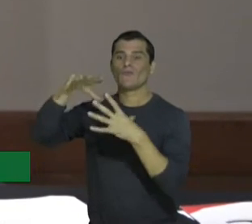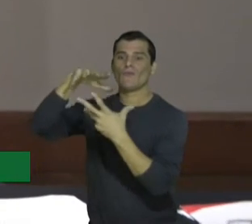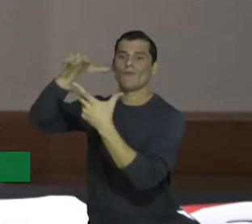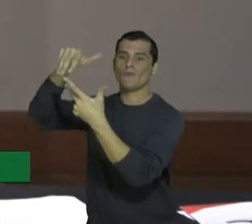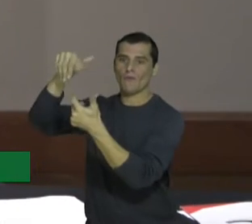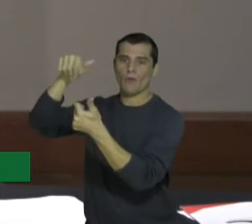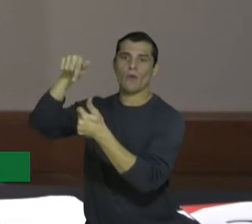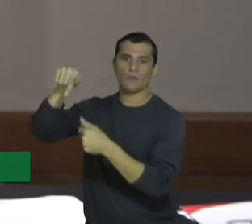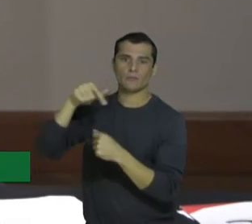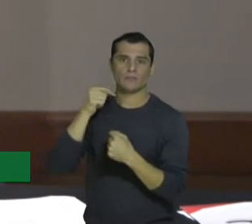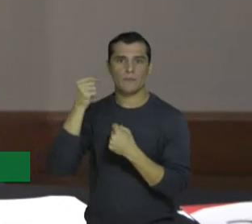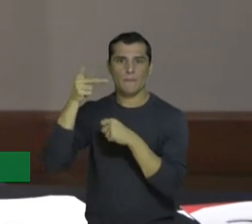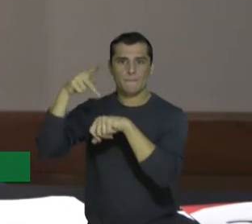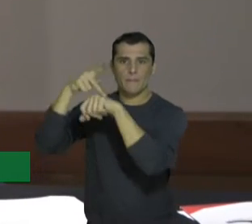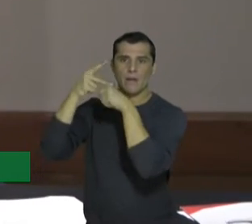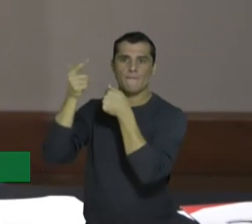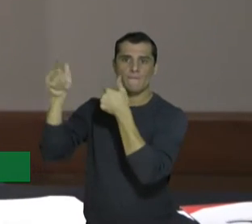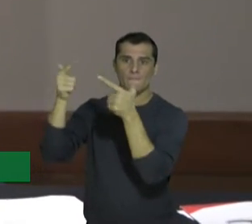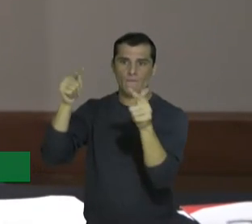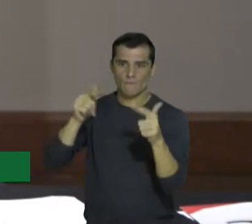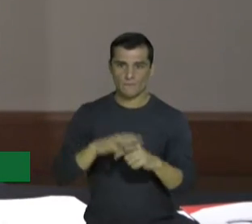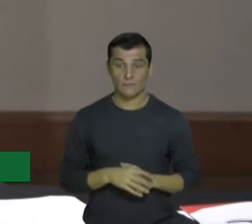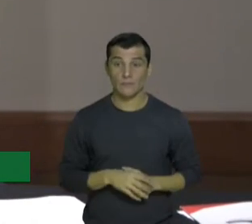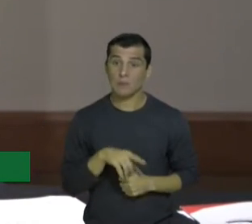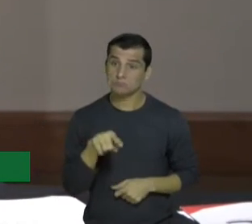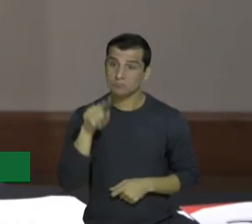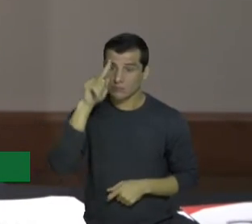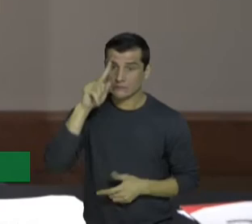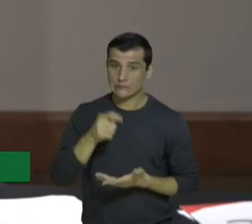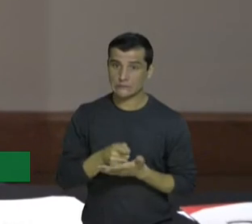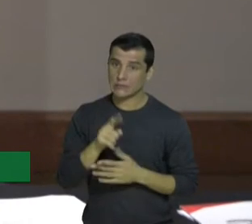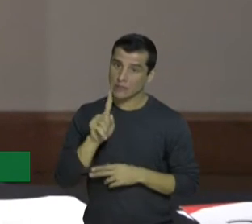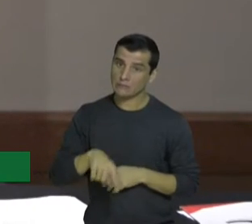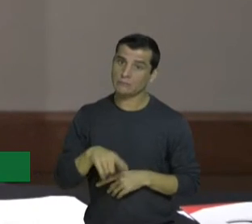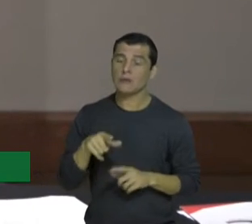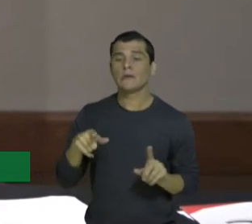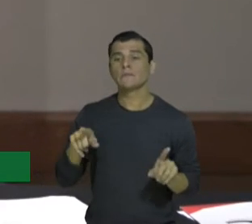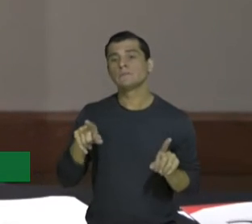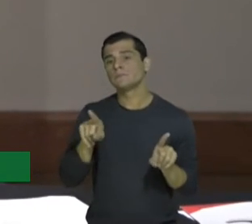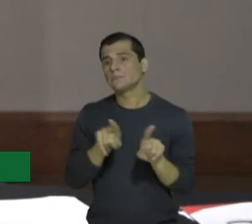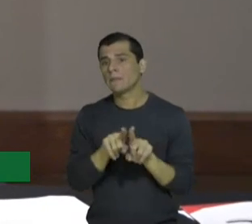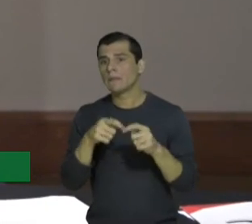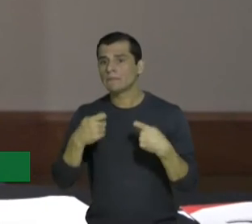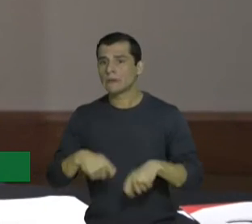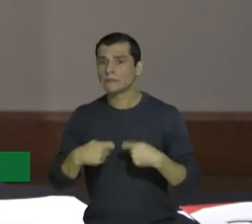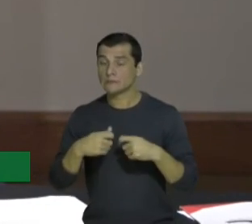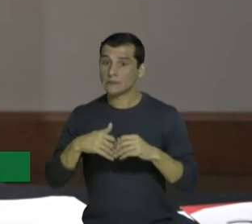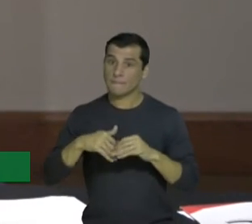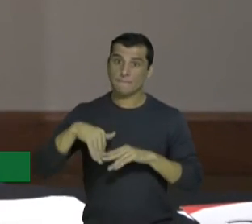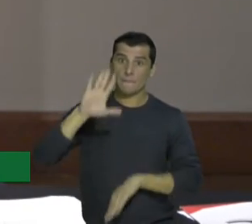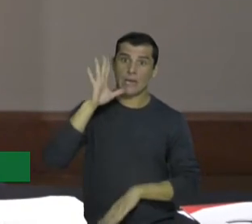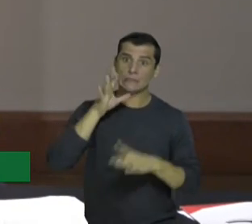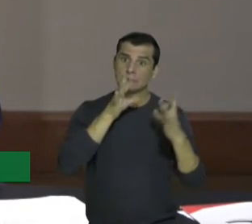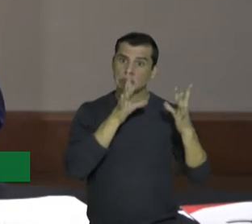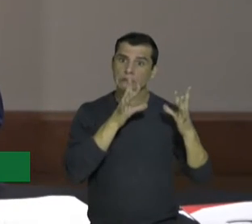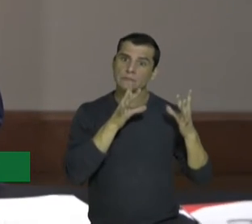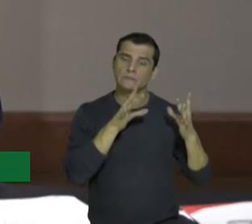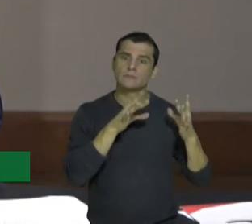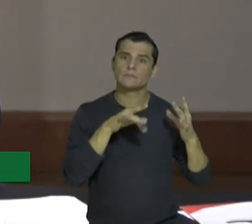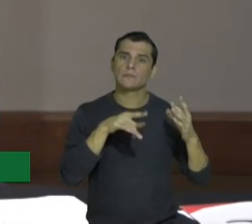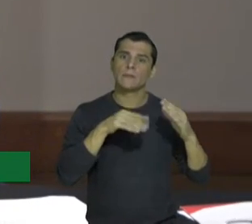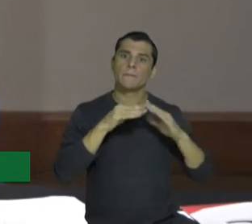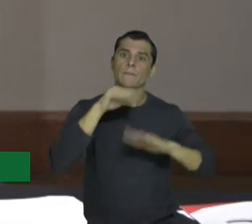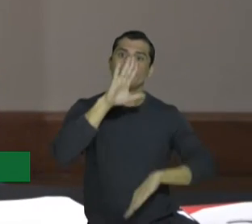eh de decisão eu diria que nós precisamos ser um pouco mais prescritivos do que descritivos a gente